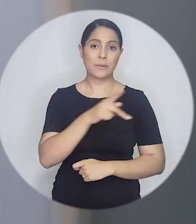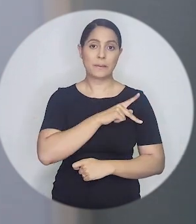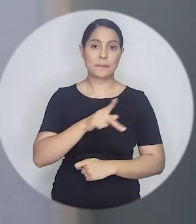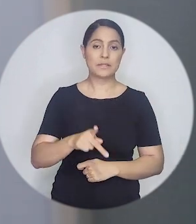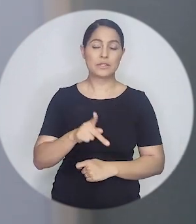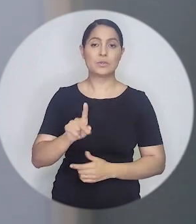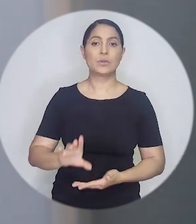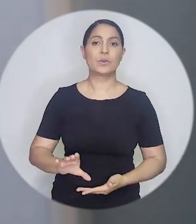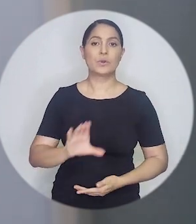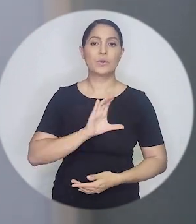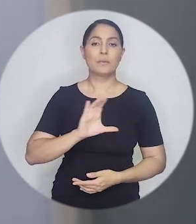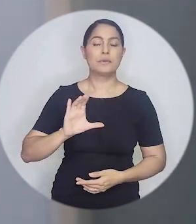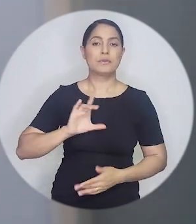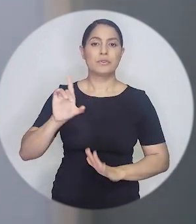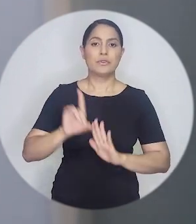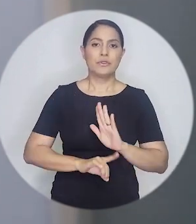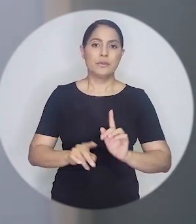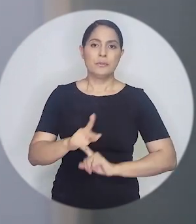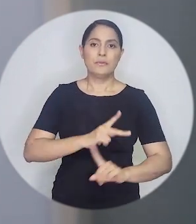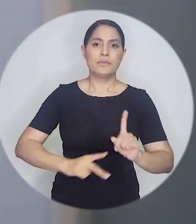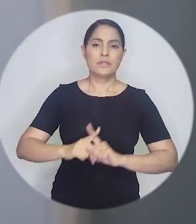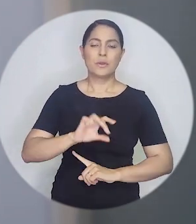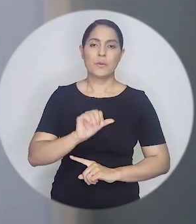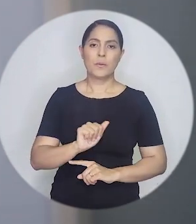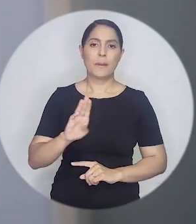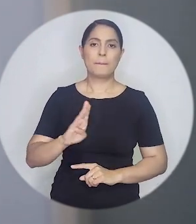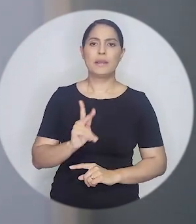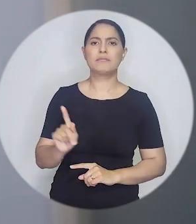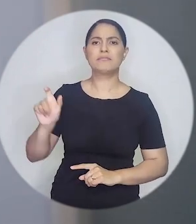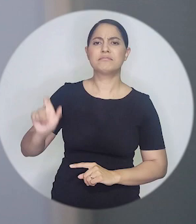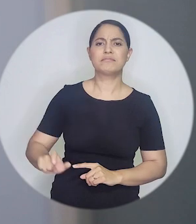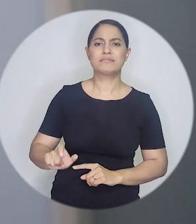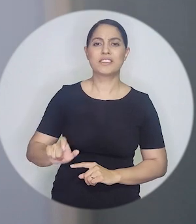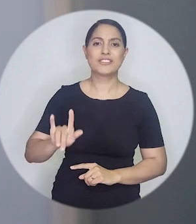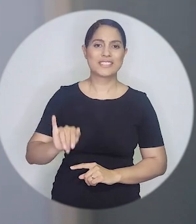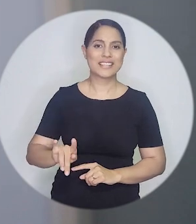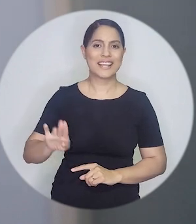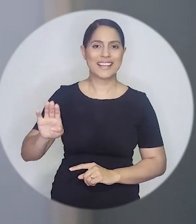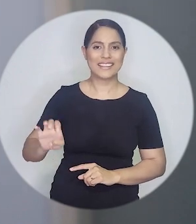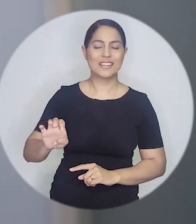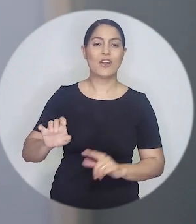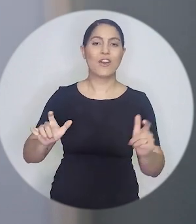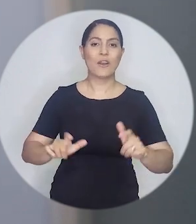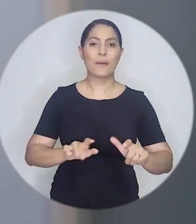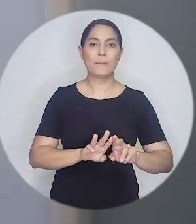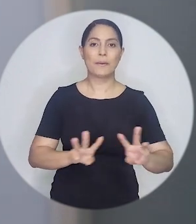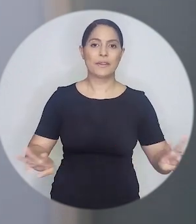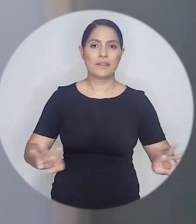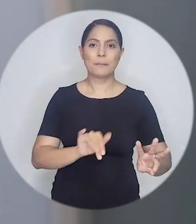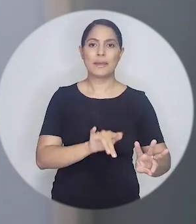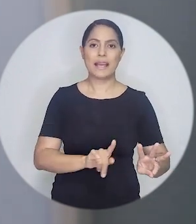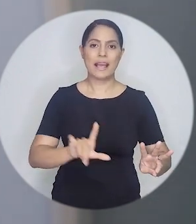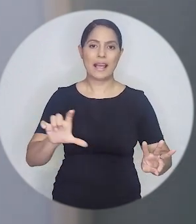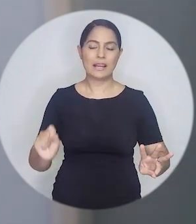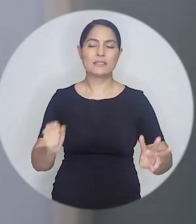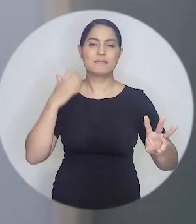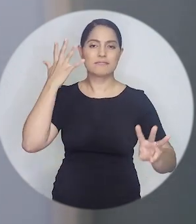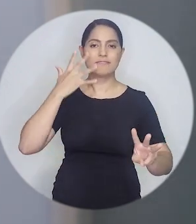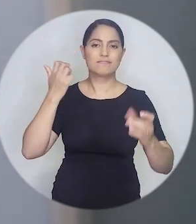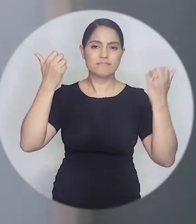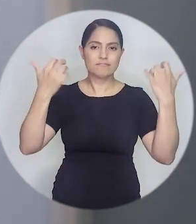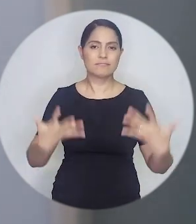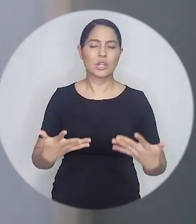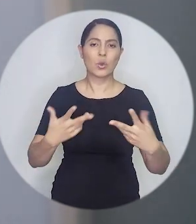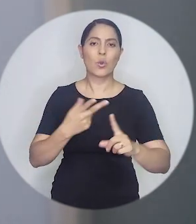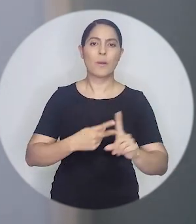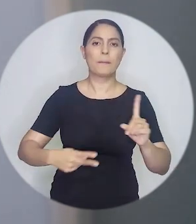vamos destacar a entrevista da vice-presidente da Comissão de Direito Previdenciário da OAB Nacional, Gisele Krabs-Chinchim, ao portal